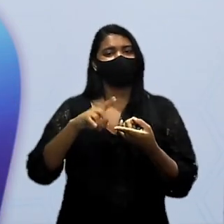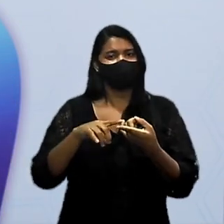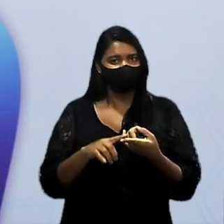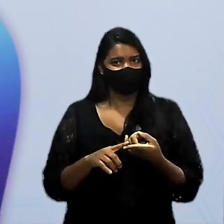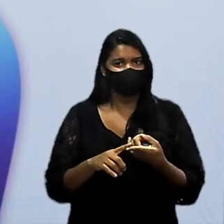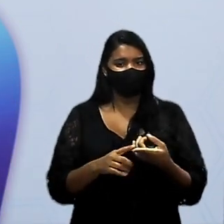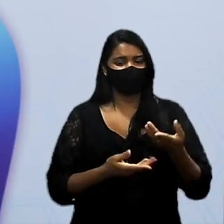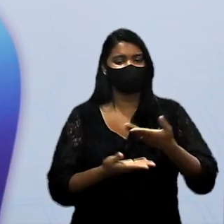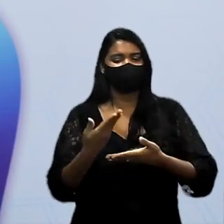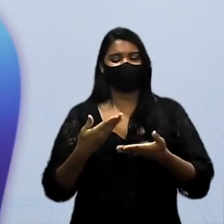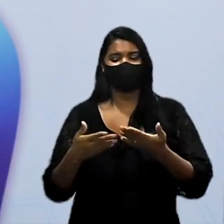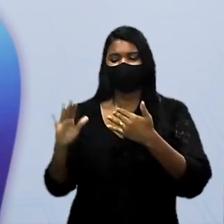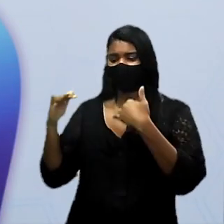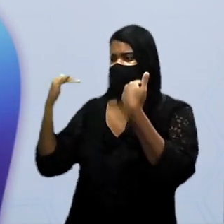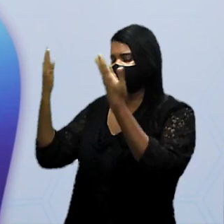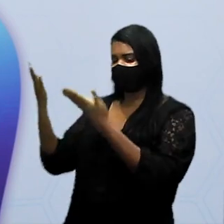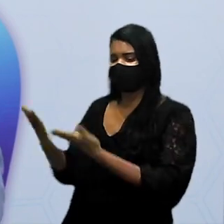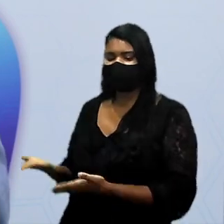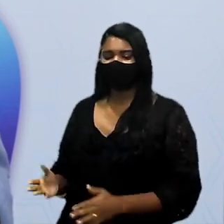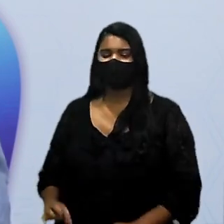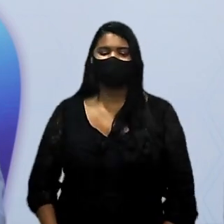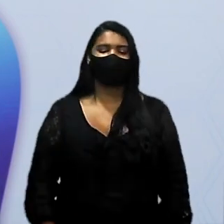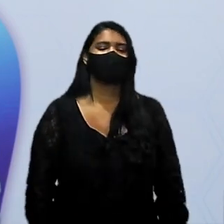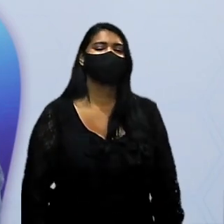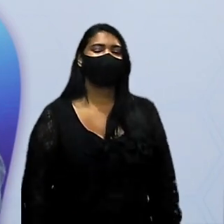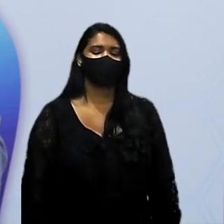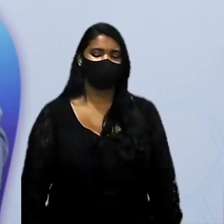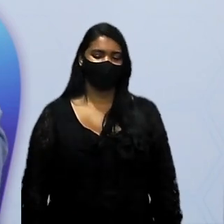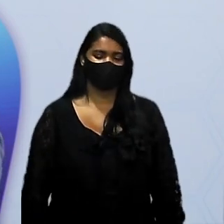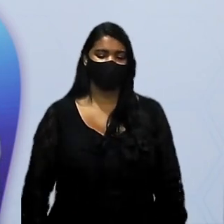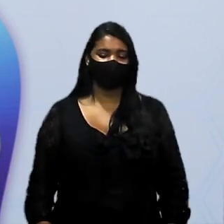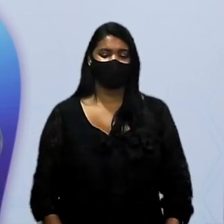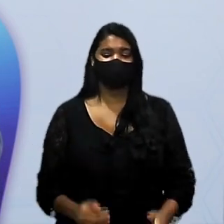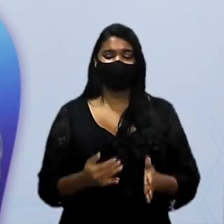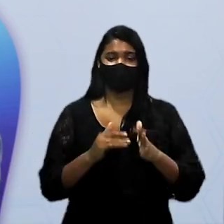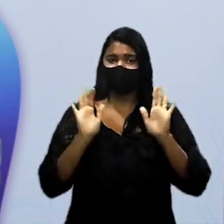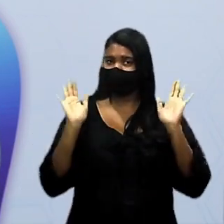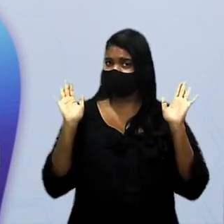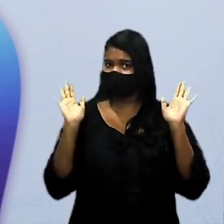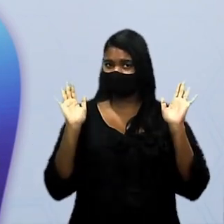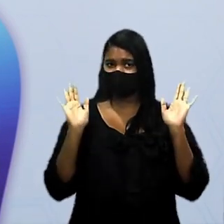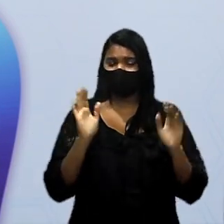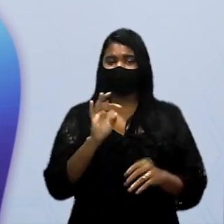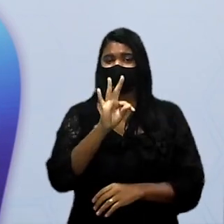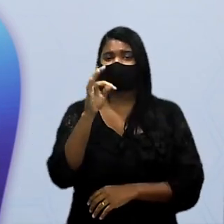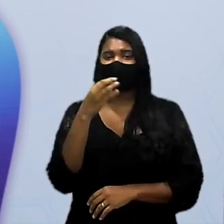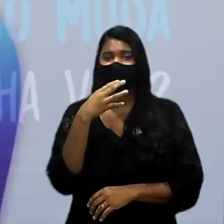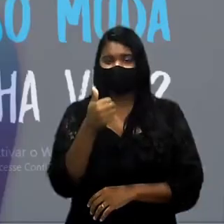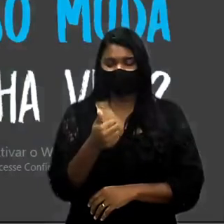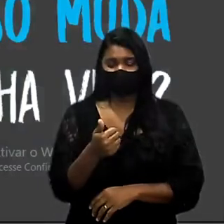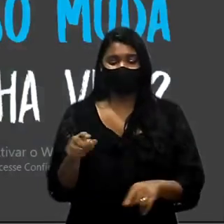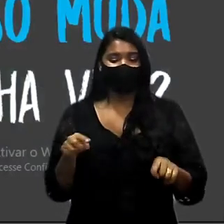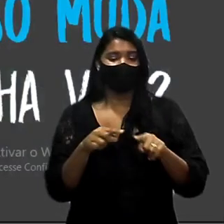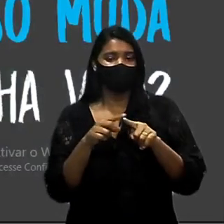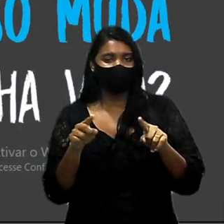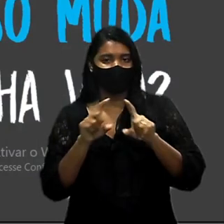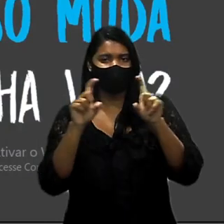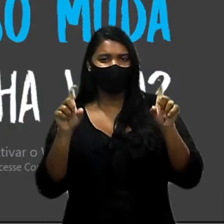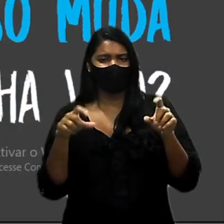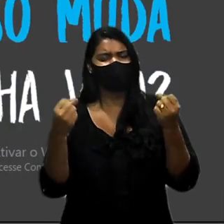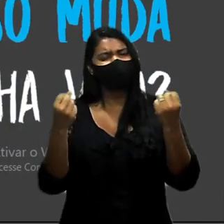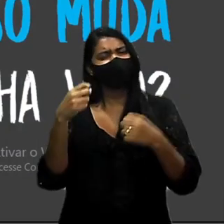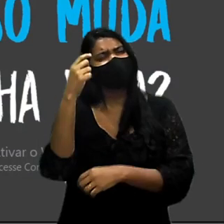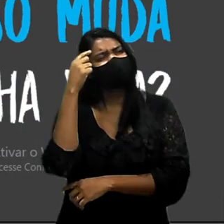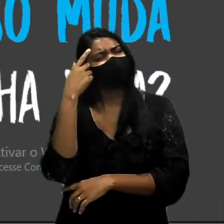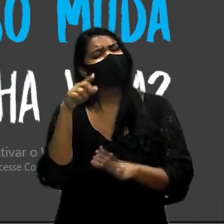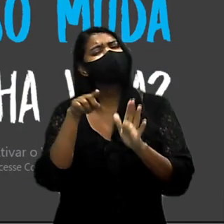da questão tecnológica, tá? Bom, até aí tudo bem, né? Mas a gente precisa